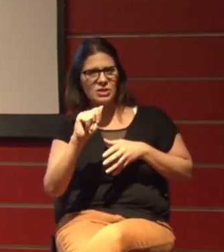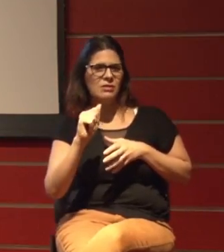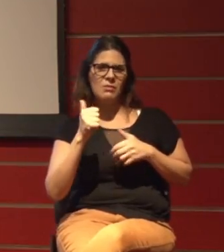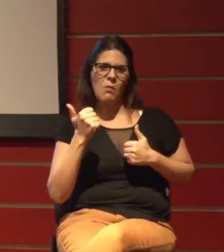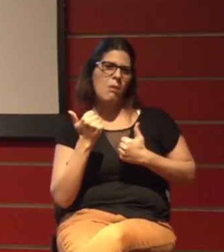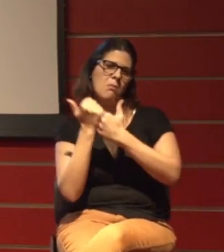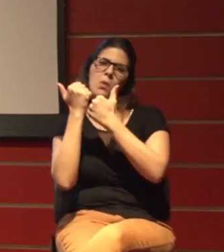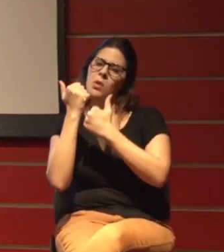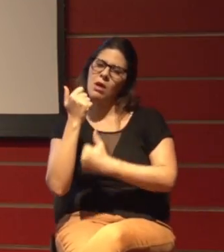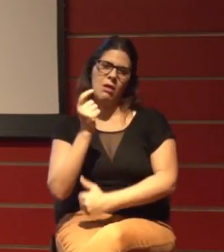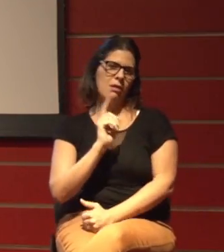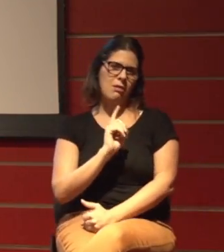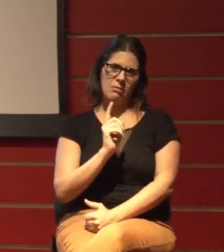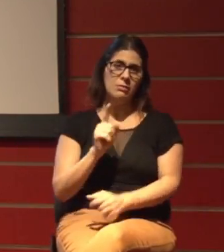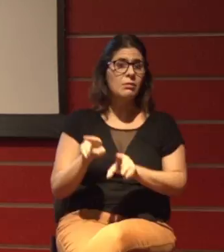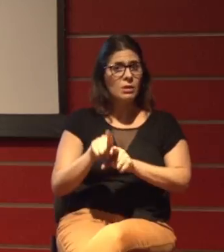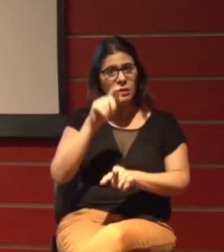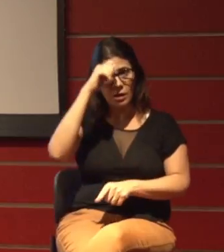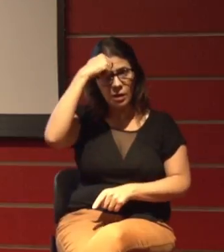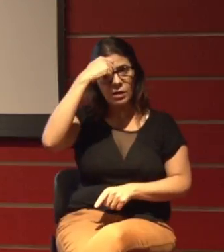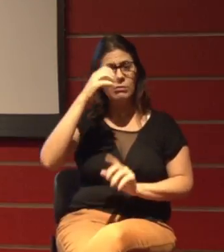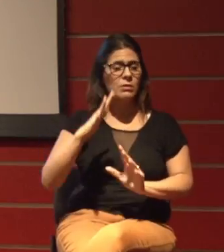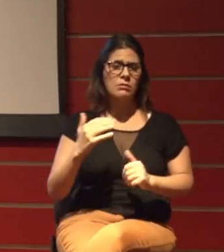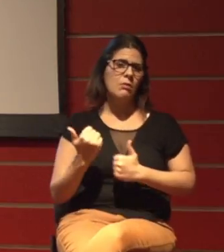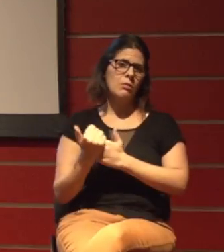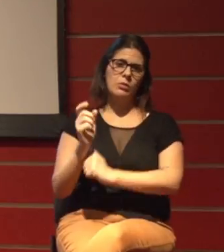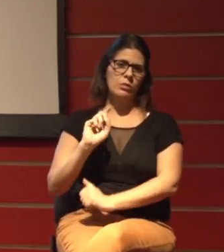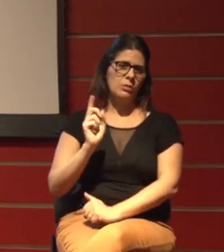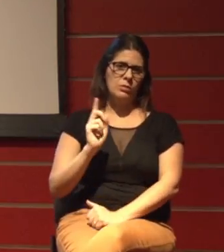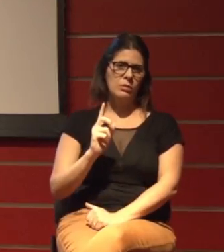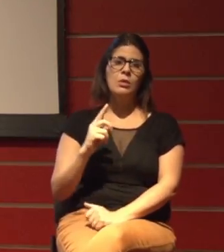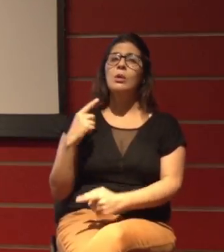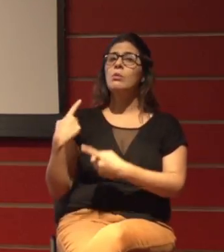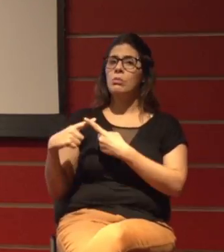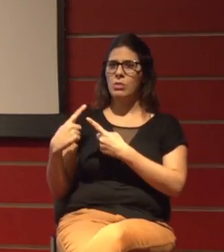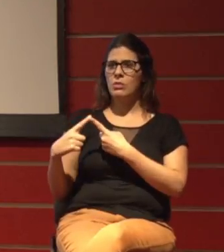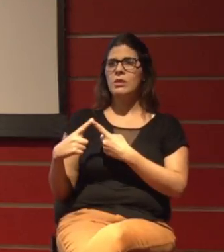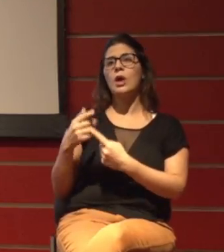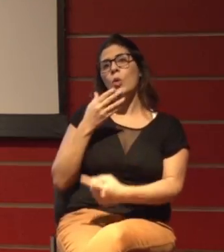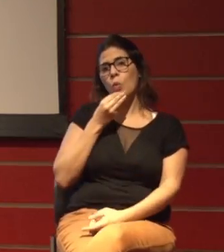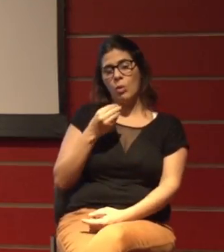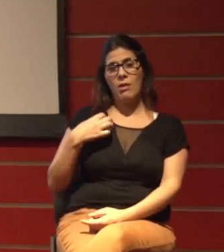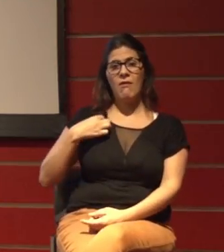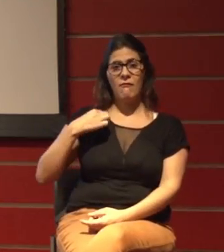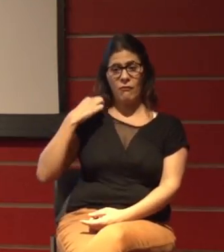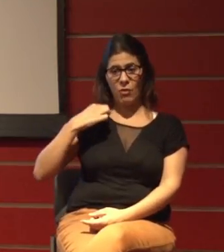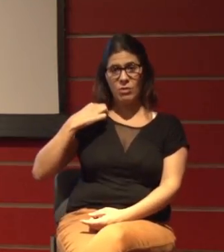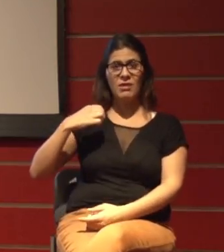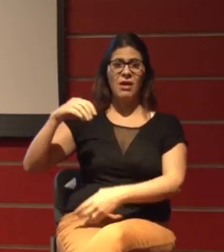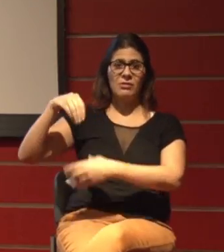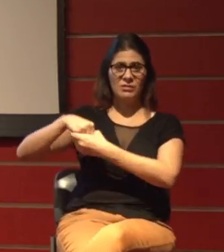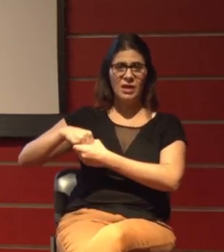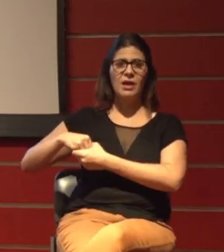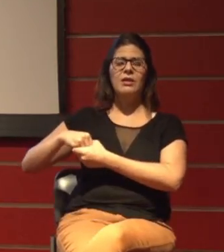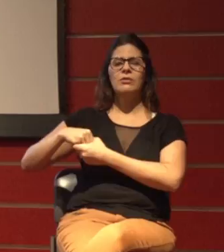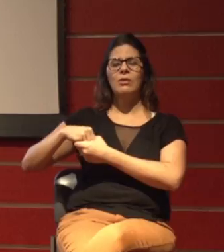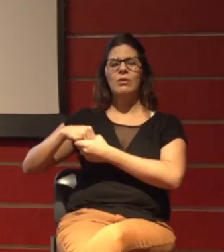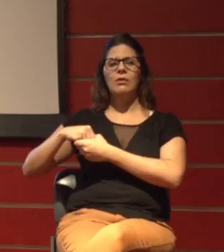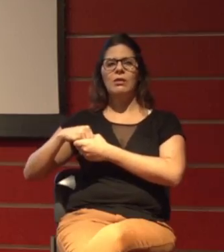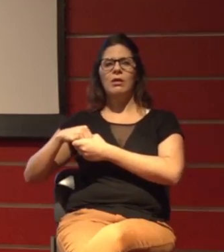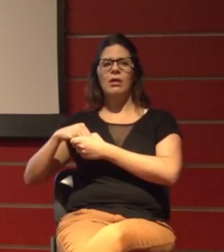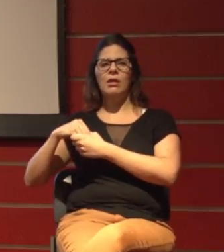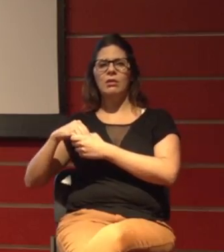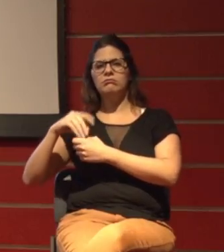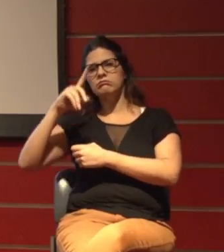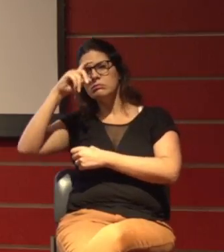apoiaram ele porque o caso do estupro ele era um voluntário em uma clínica de psiquiátrica